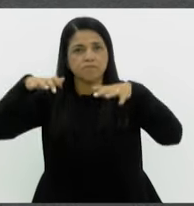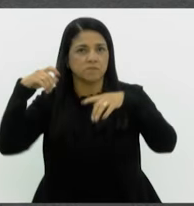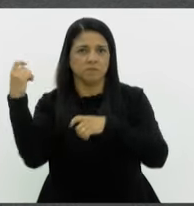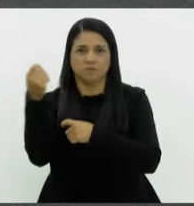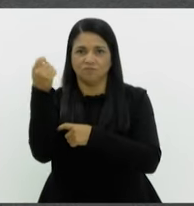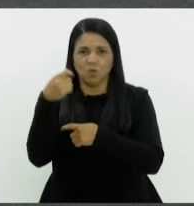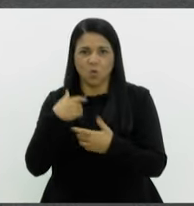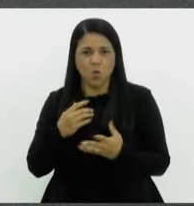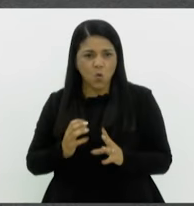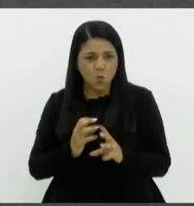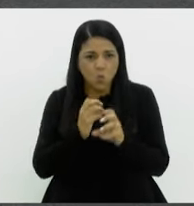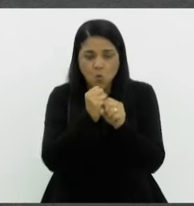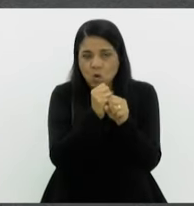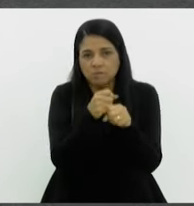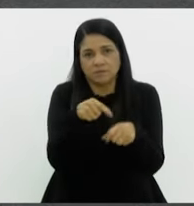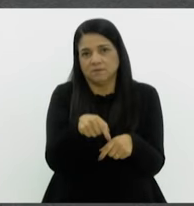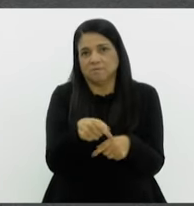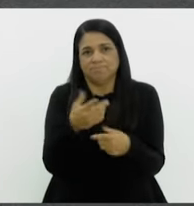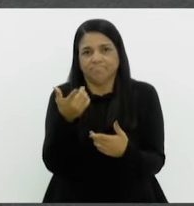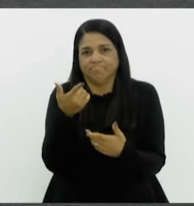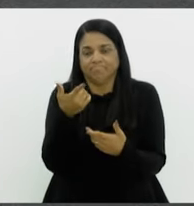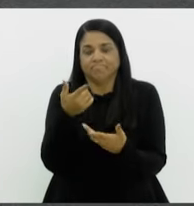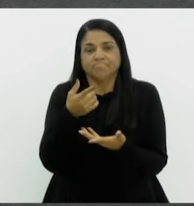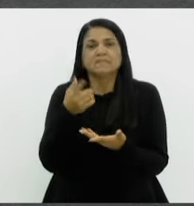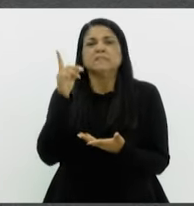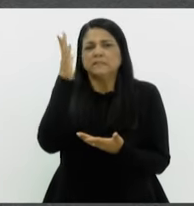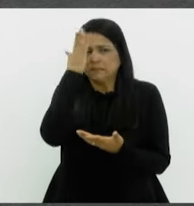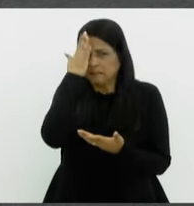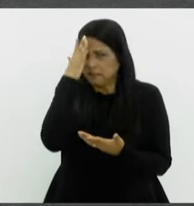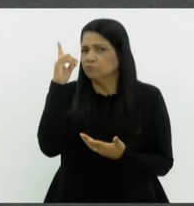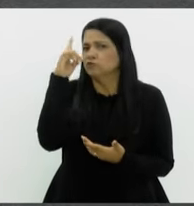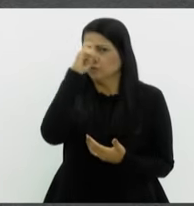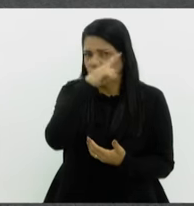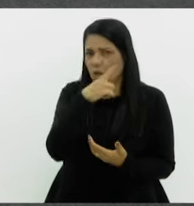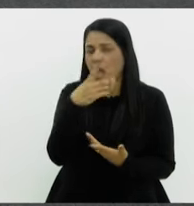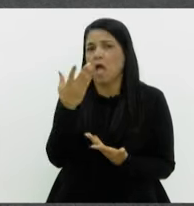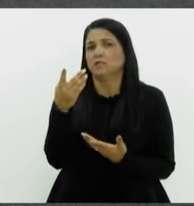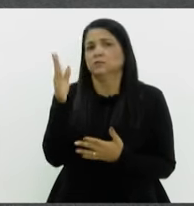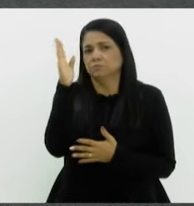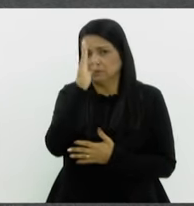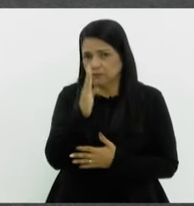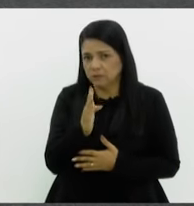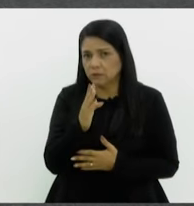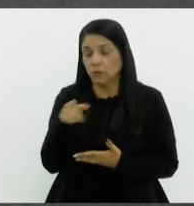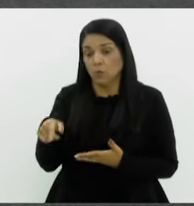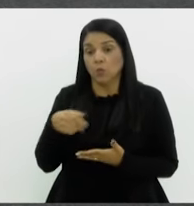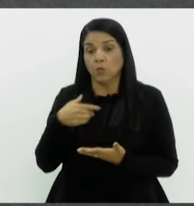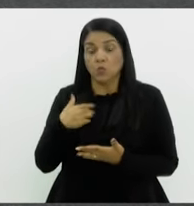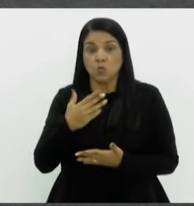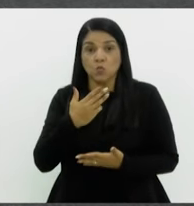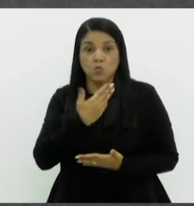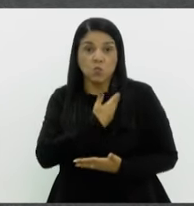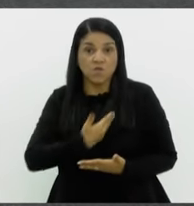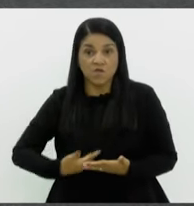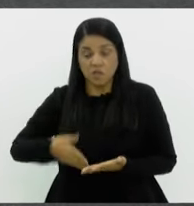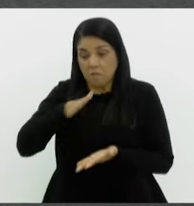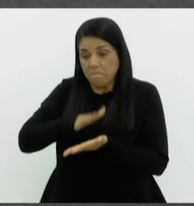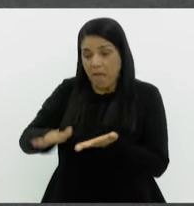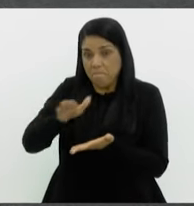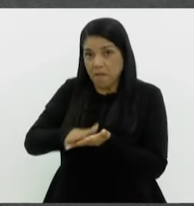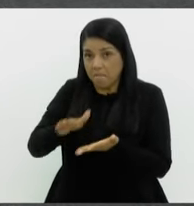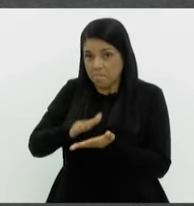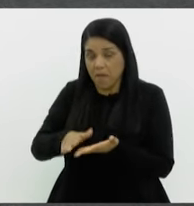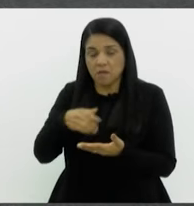vai conseguir reerguer o Estado. Sabemos da dificuldade do país, temos um governo hoje que gasta desenfreadamente, e claro que não